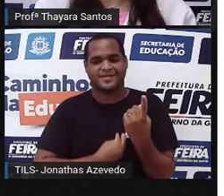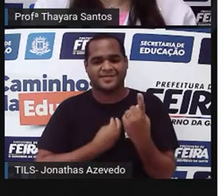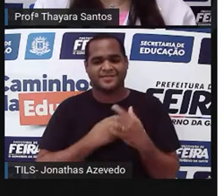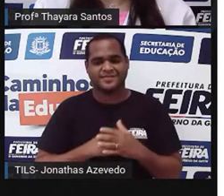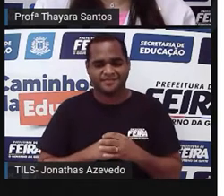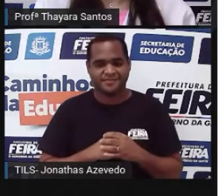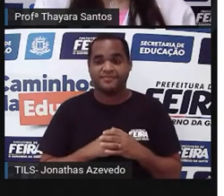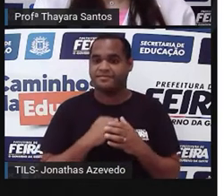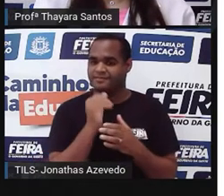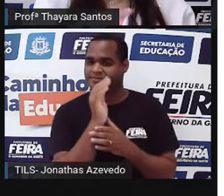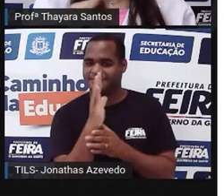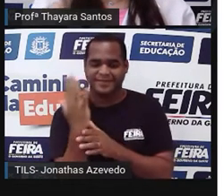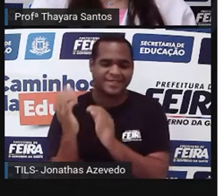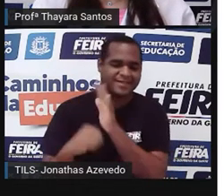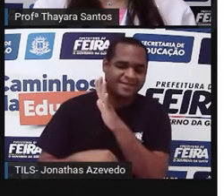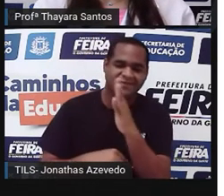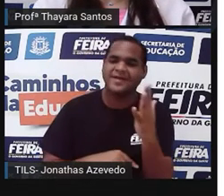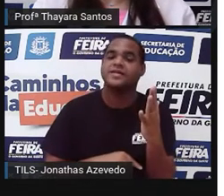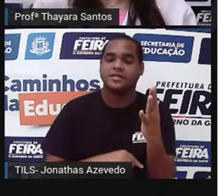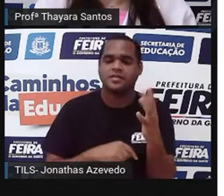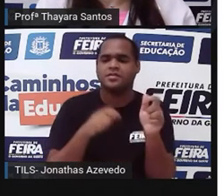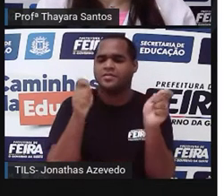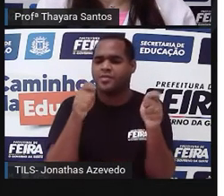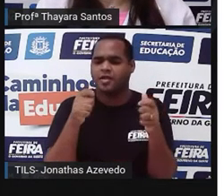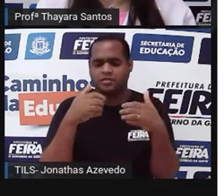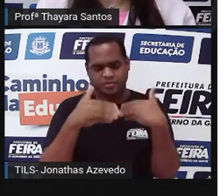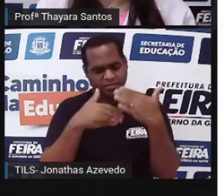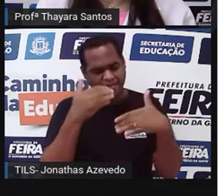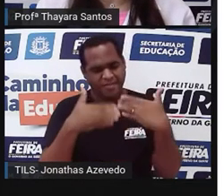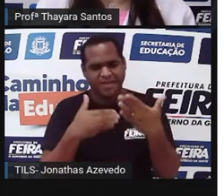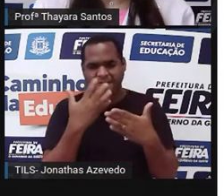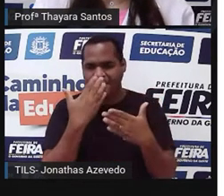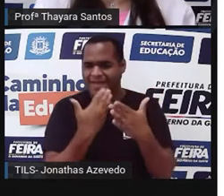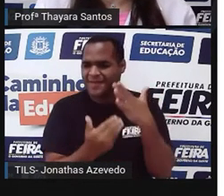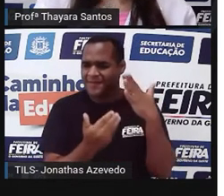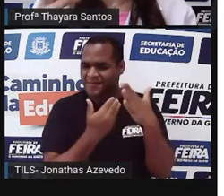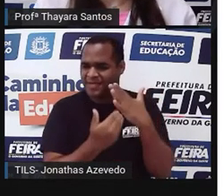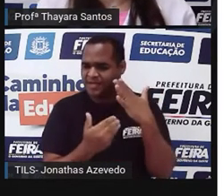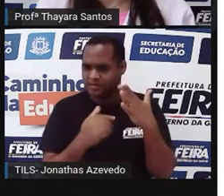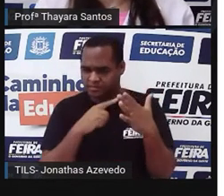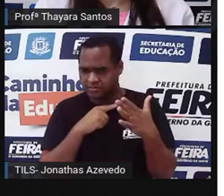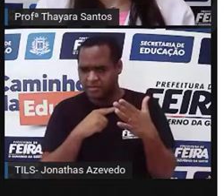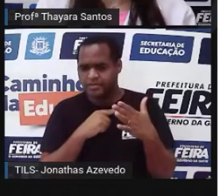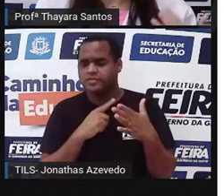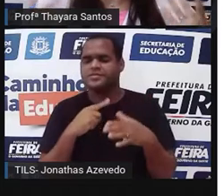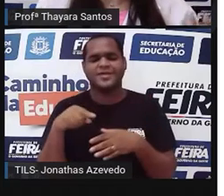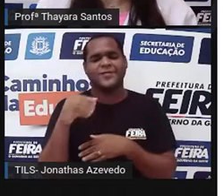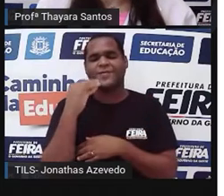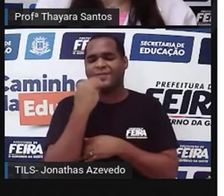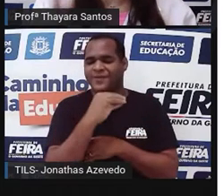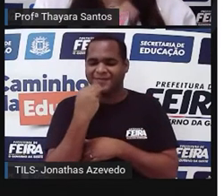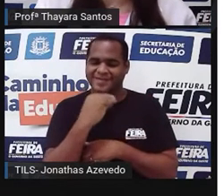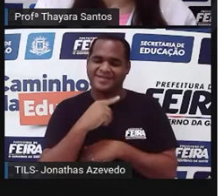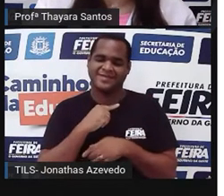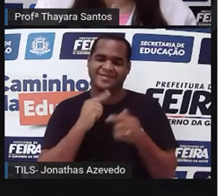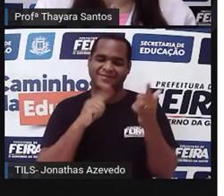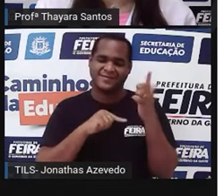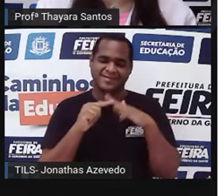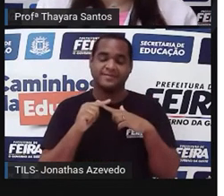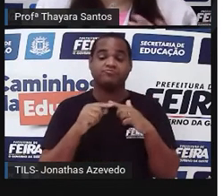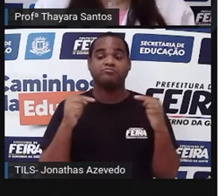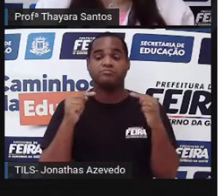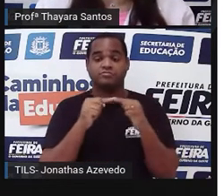na natureza, o tempo inteiro a gente não está perdendo esses nutrientes, eles são reaproveitados. E quem faz isso são esses